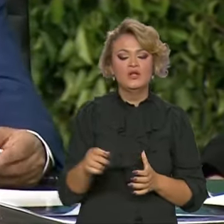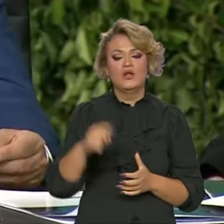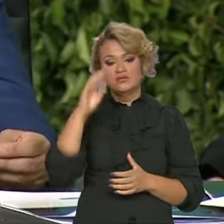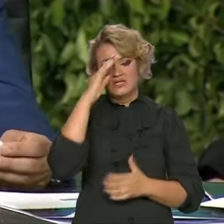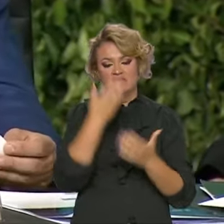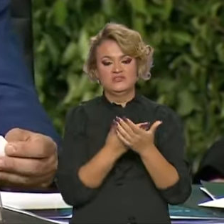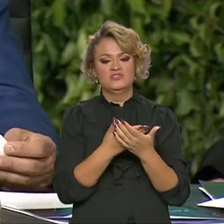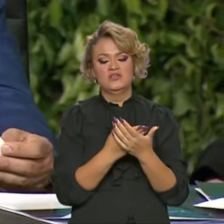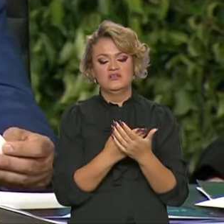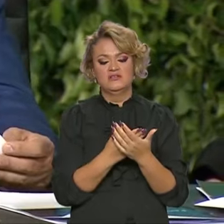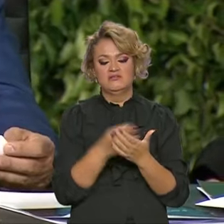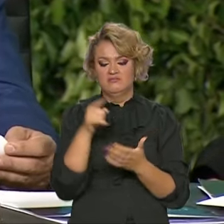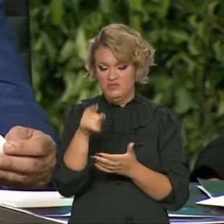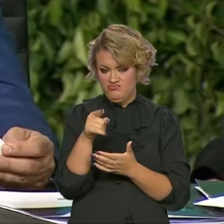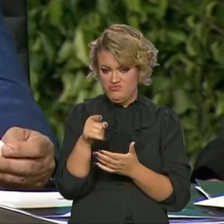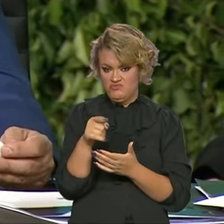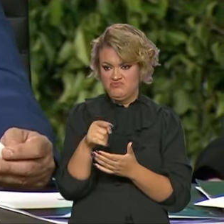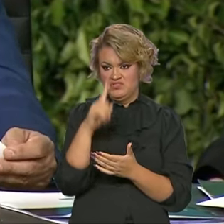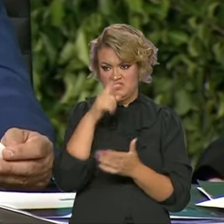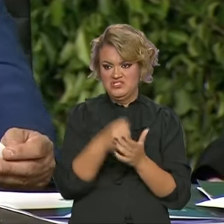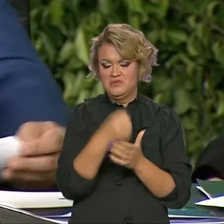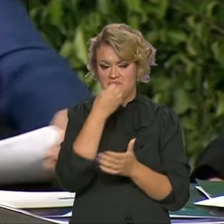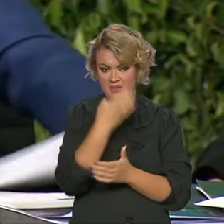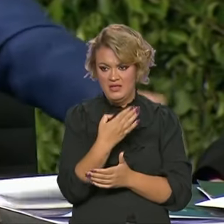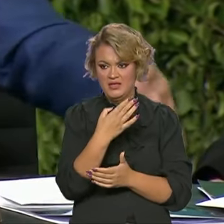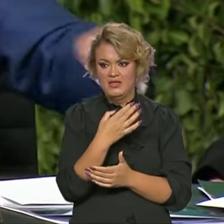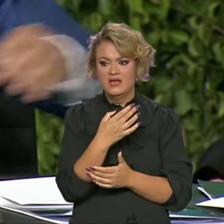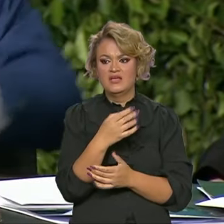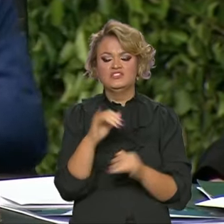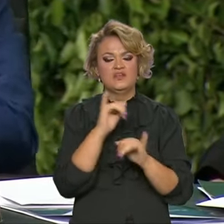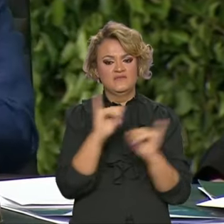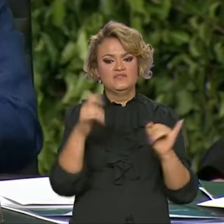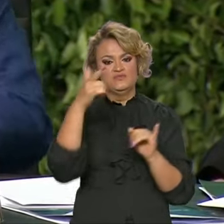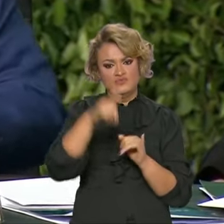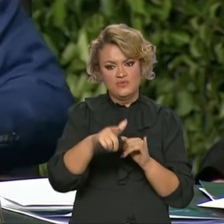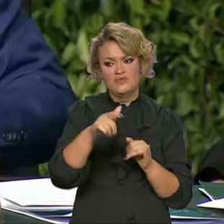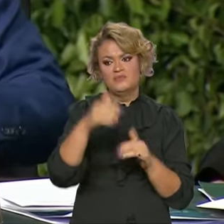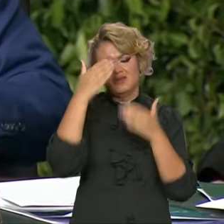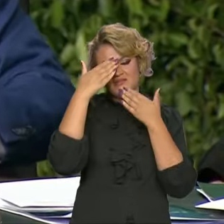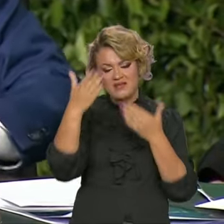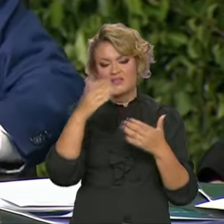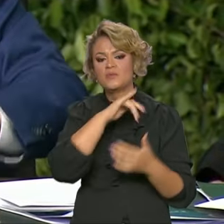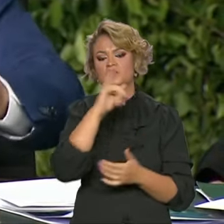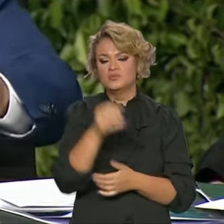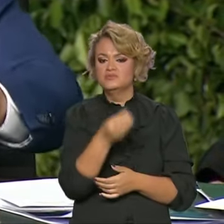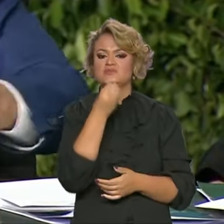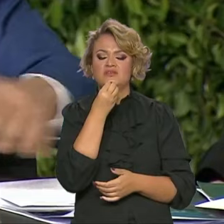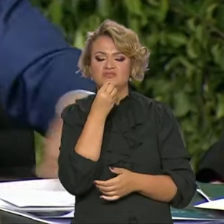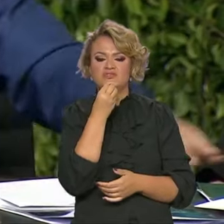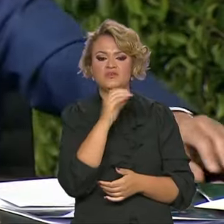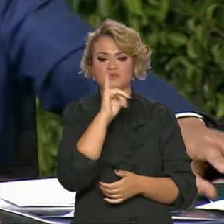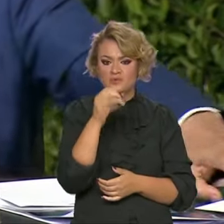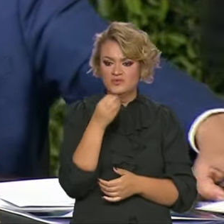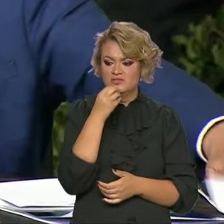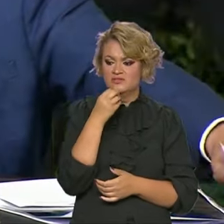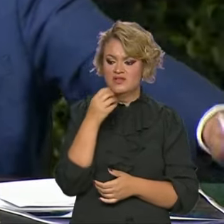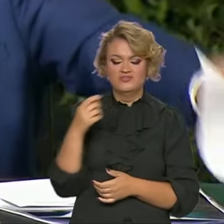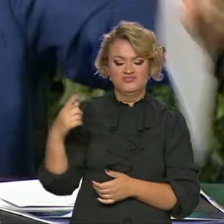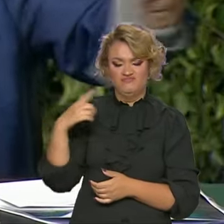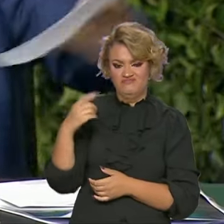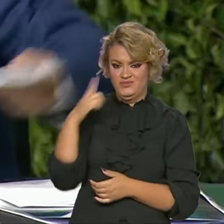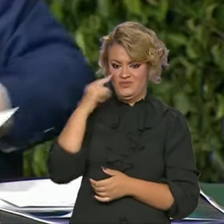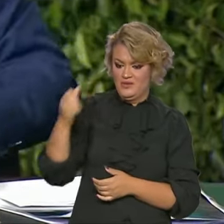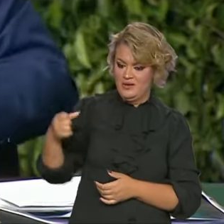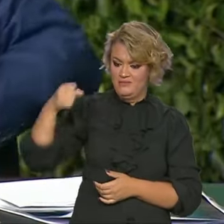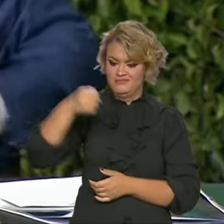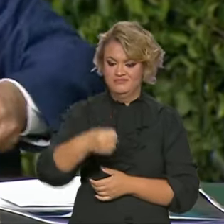na decisão de Vossas Excelências, finalizo aqui mais uma vez agradecendo a oportunidade da fala que me foi